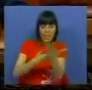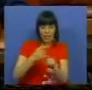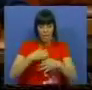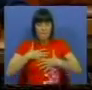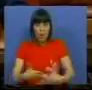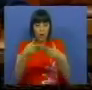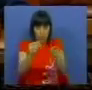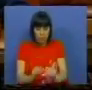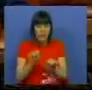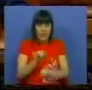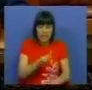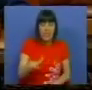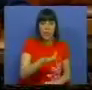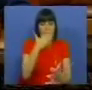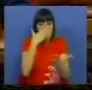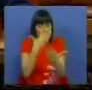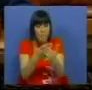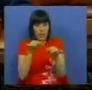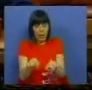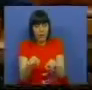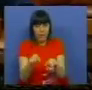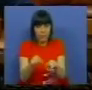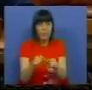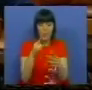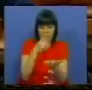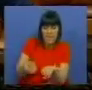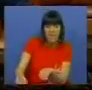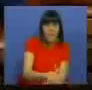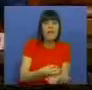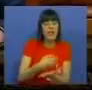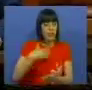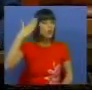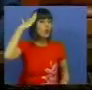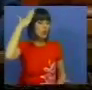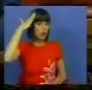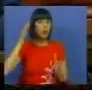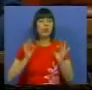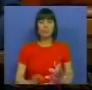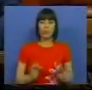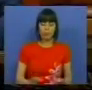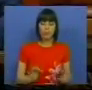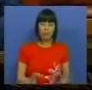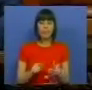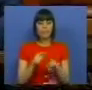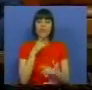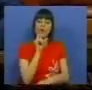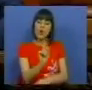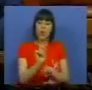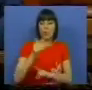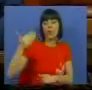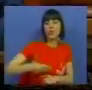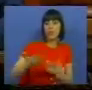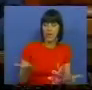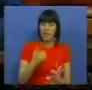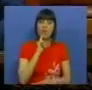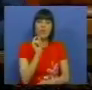vontade neste contexto, perante este vazio, julgo que é, digamos, usar o nome dos direitos,